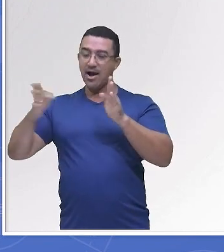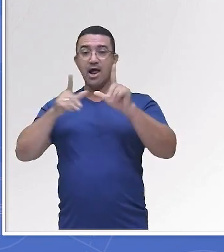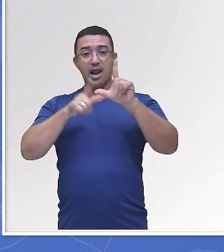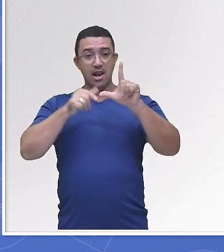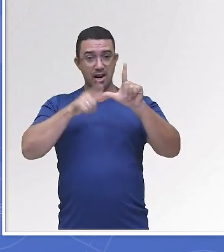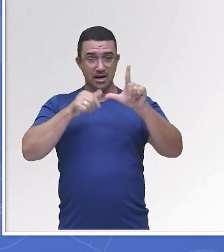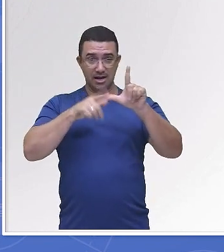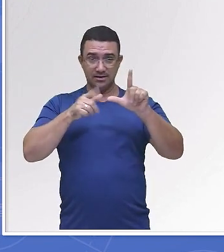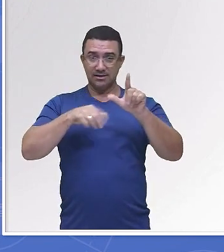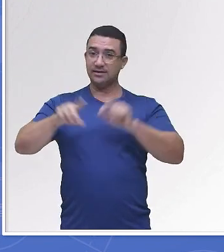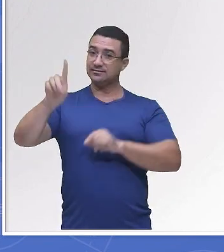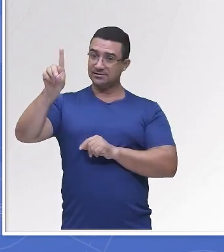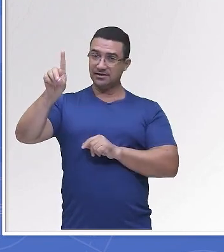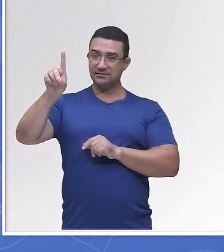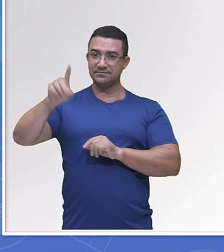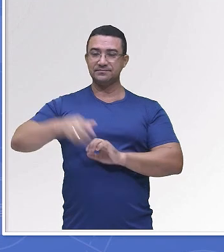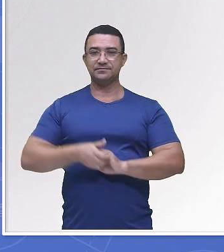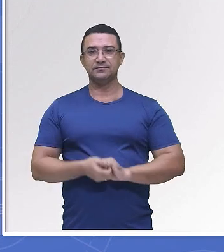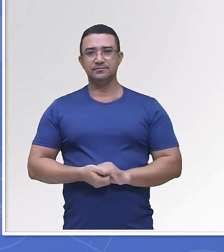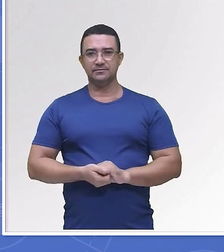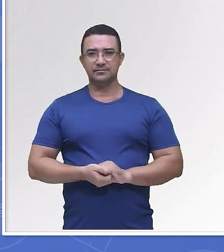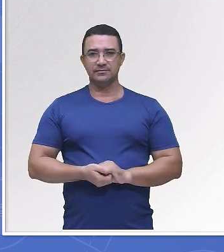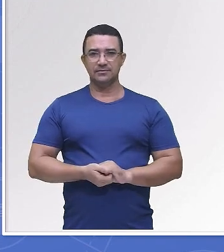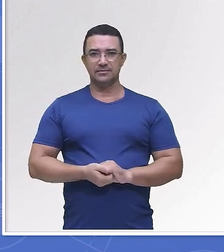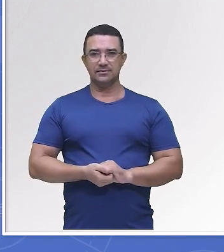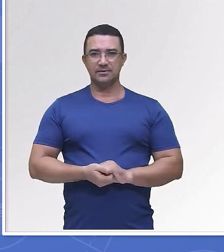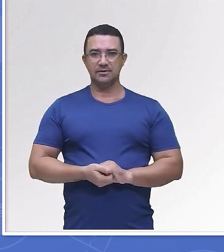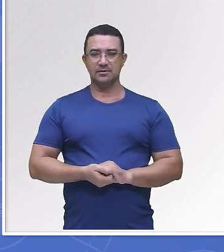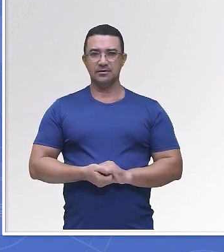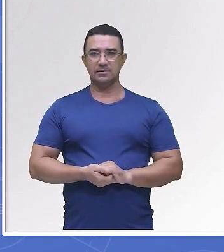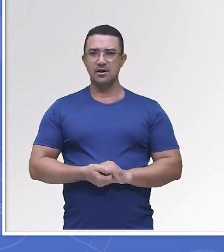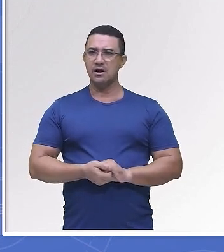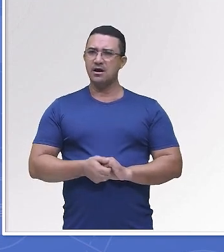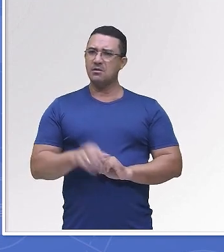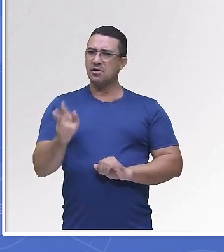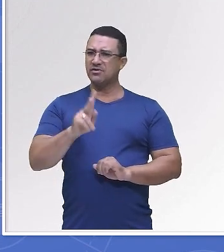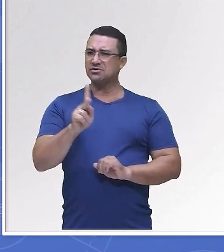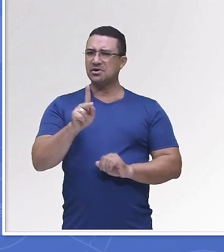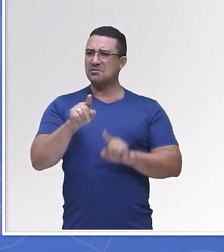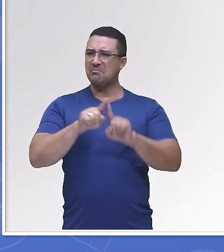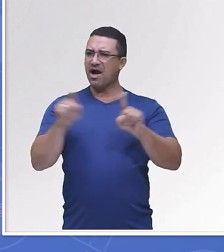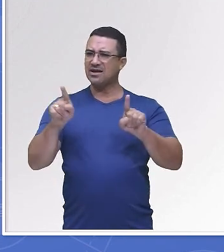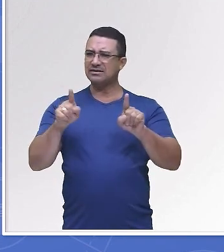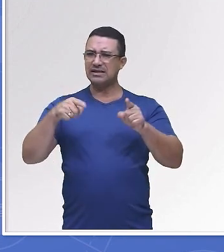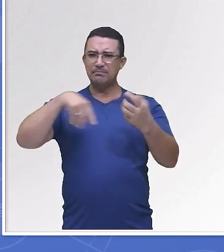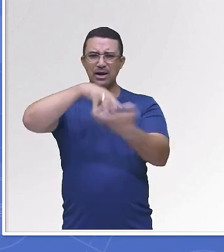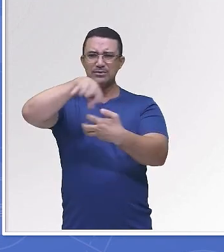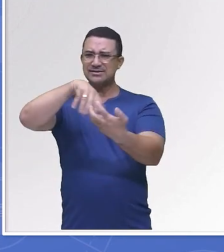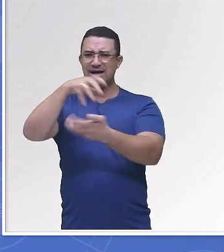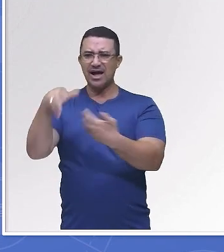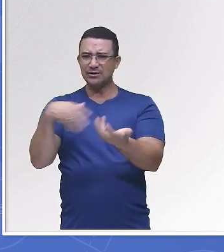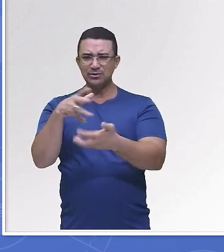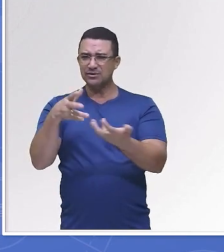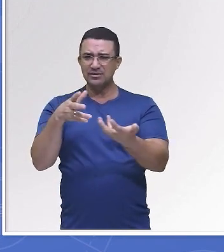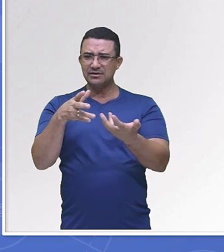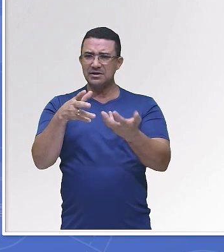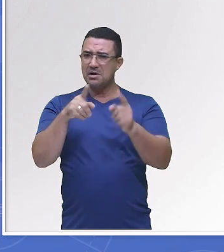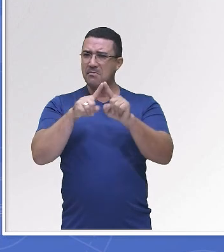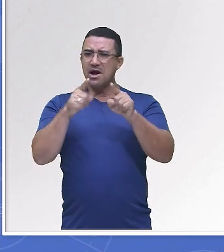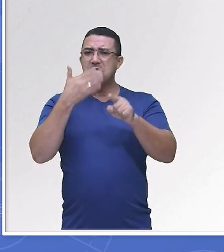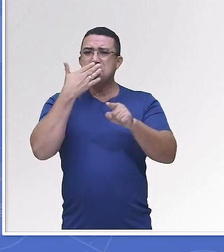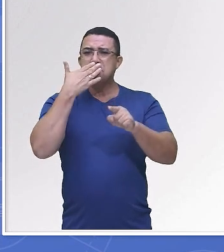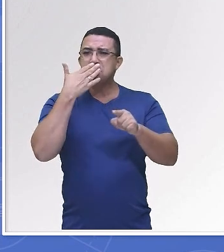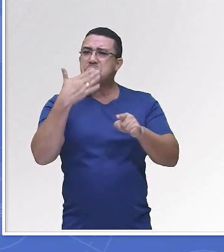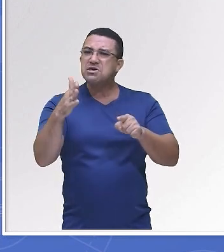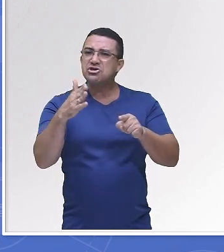audição e visão. Mas, professora, não está na ordem como apareceu no texto. Mas a gente não pediu em ordem. Olha